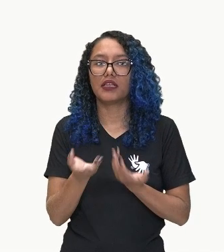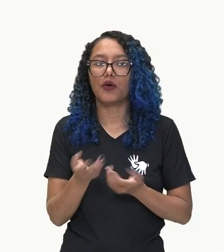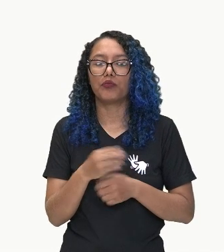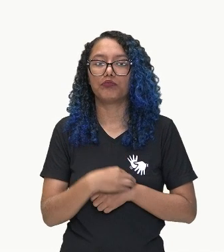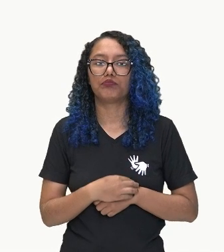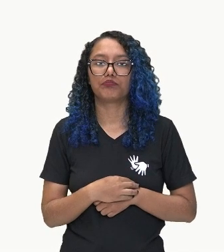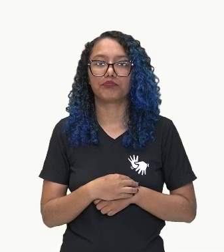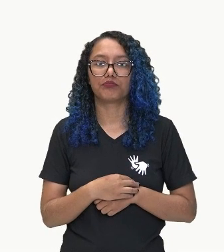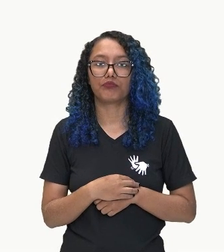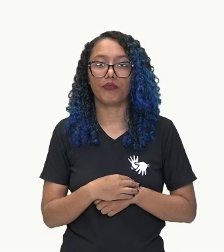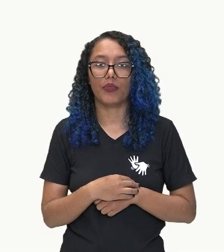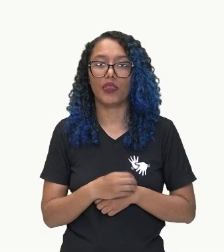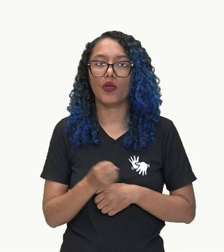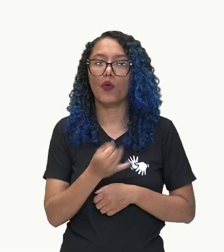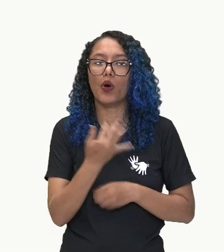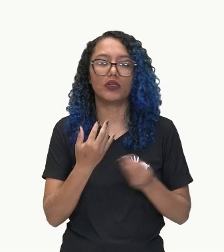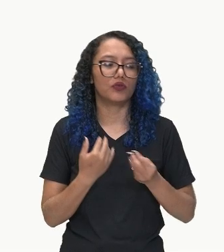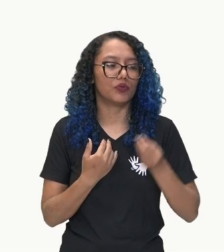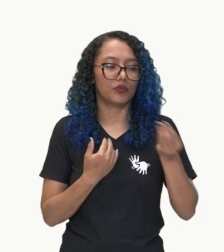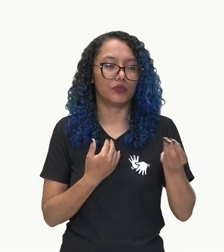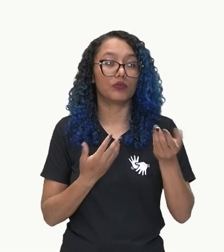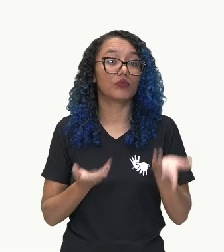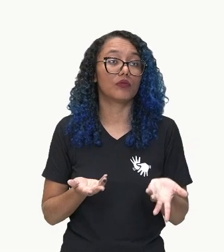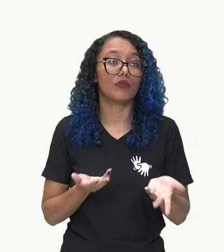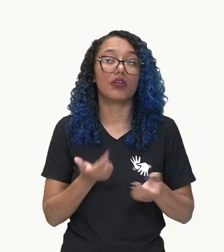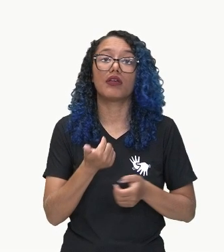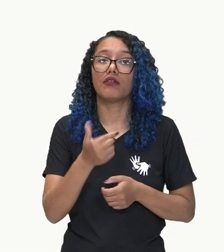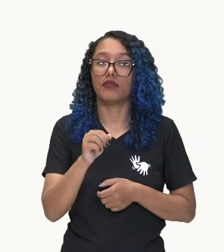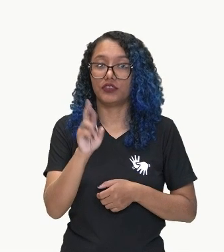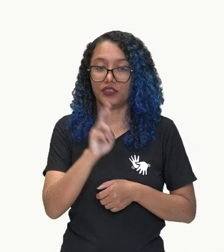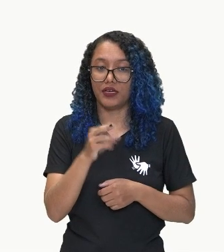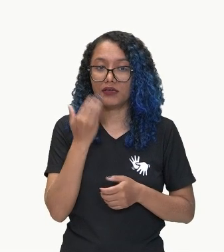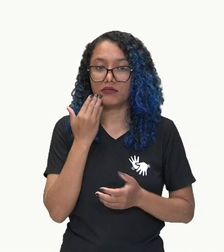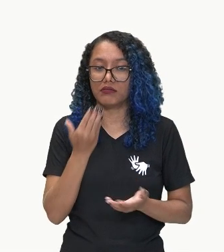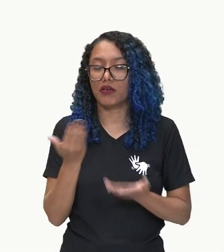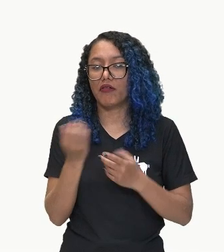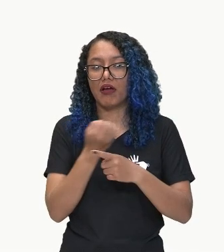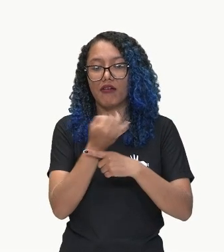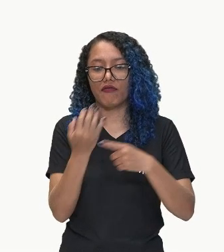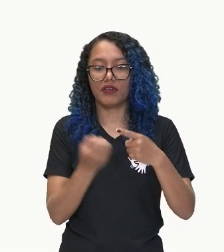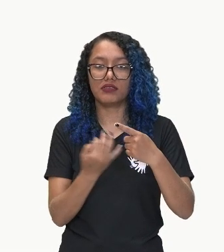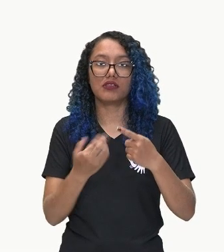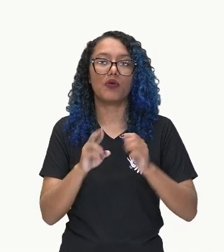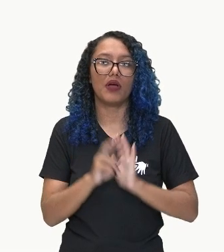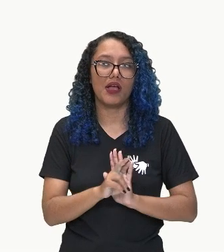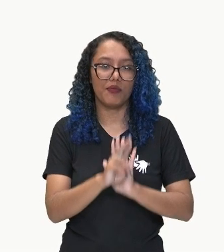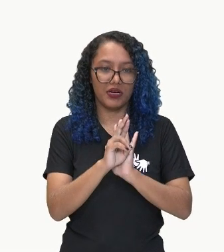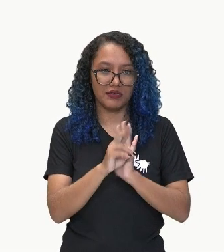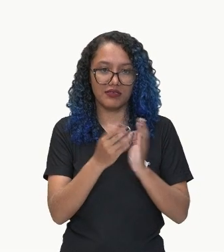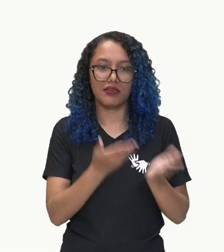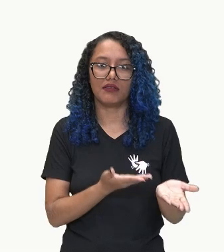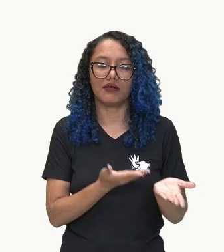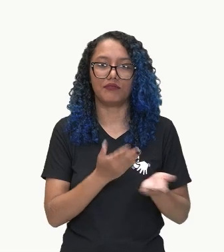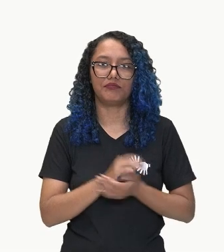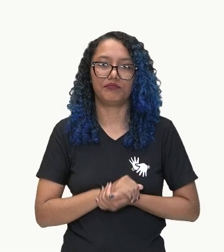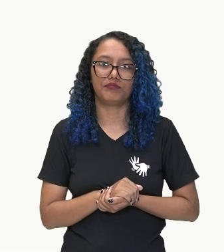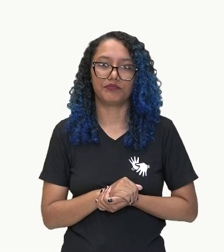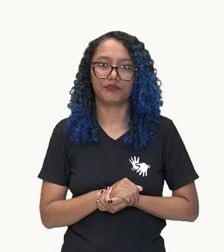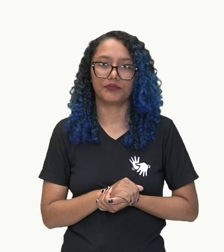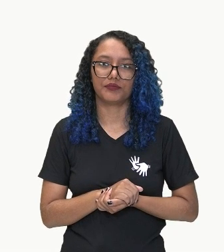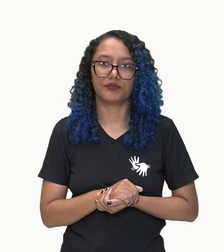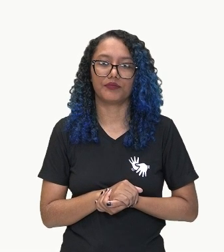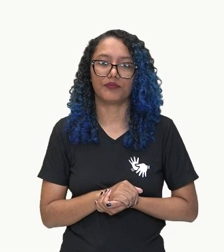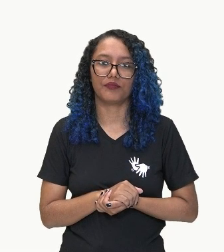recebeu 20 reais. Está aí a fração decimal que representa. Podemos afirmar que é uma